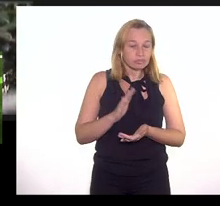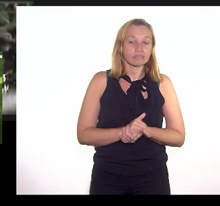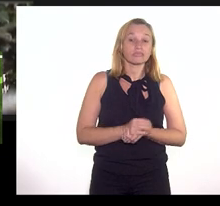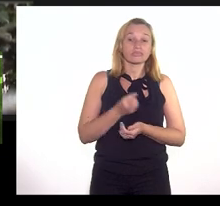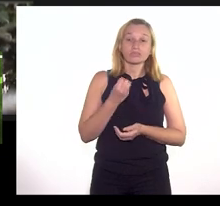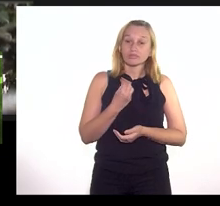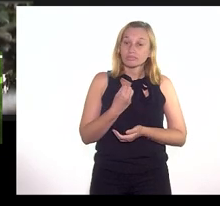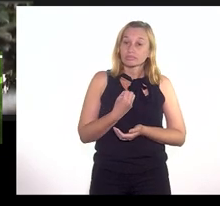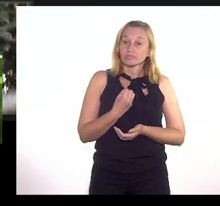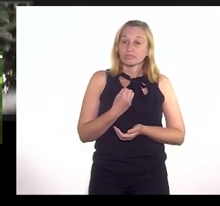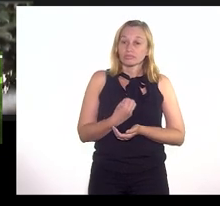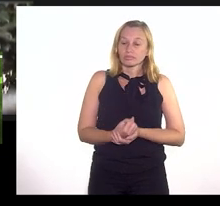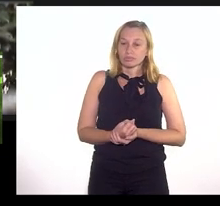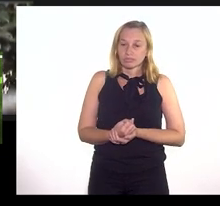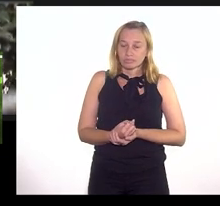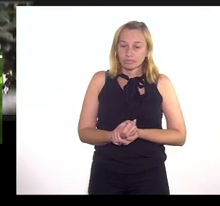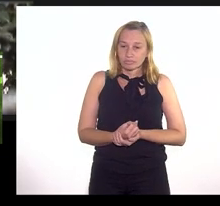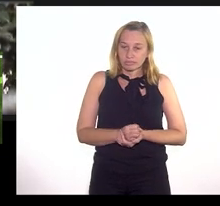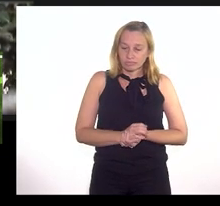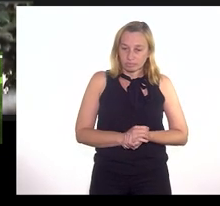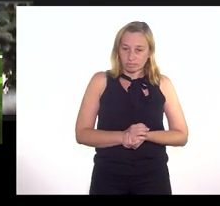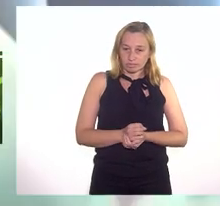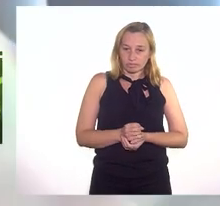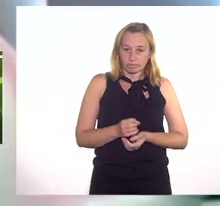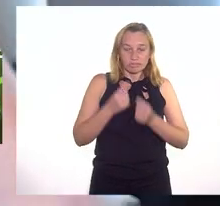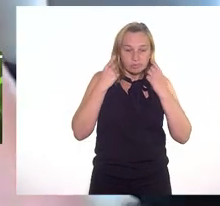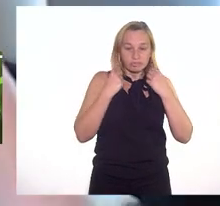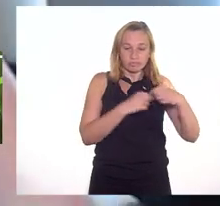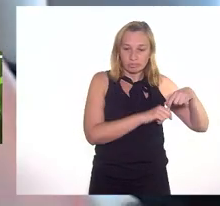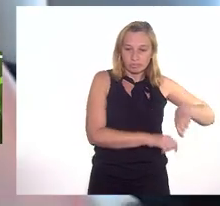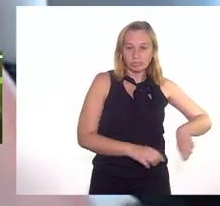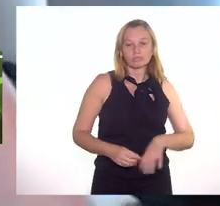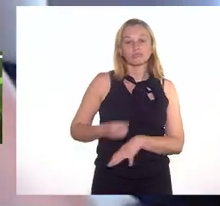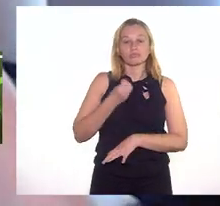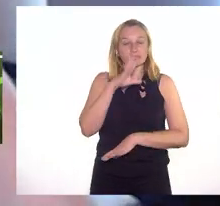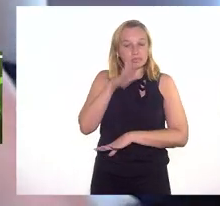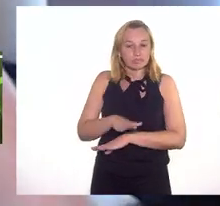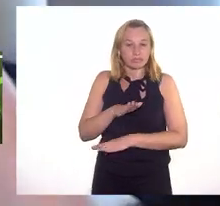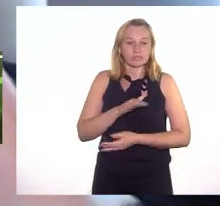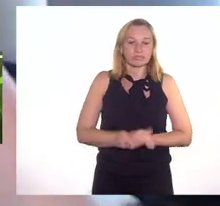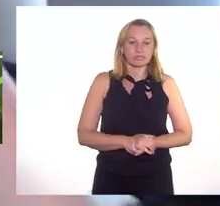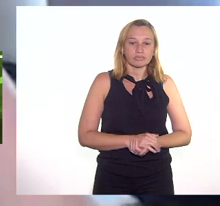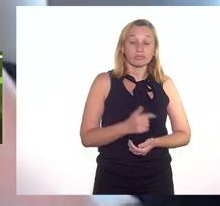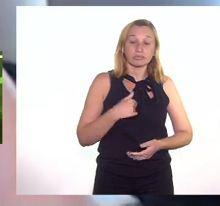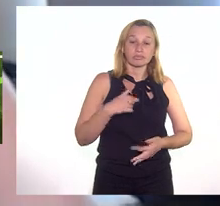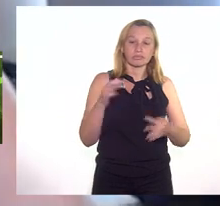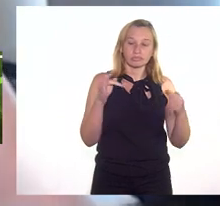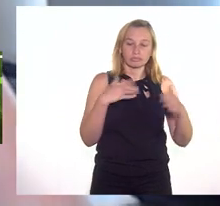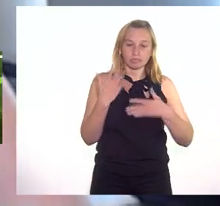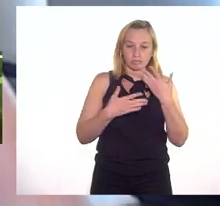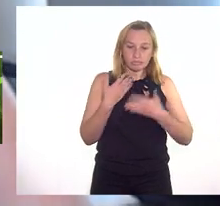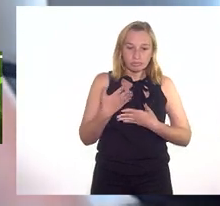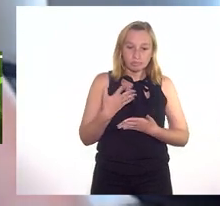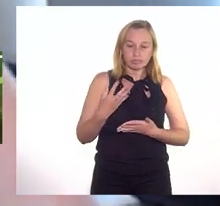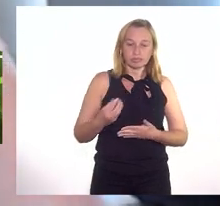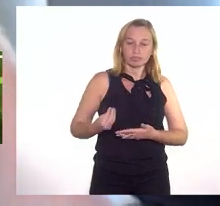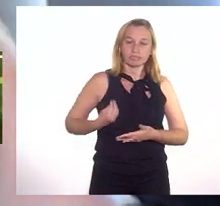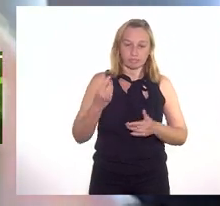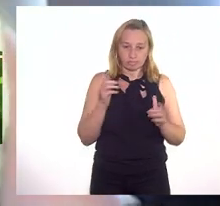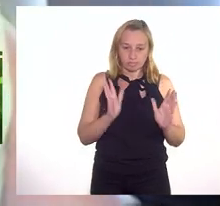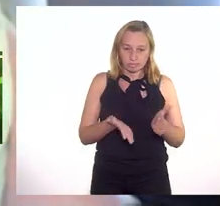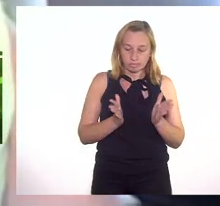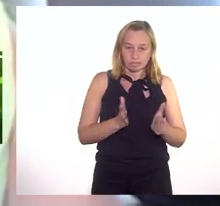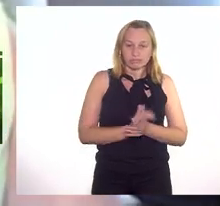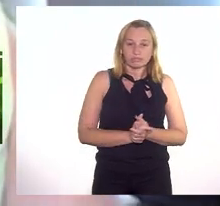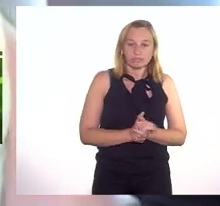Opa. Vou tirar aqui o... Opa. Boa tarde. Estou muito contente de estar aqui hoje.